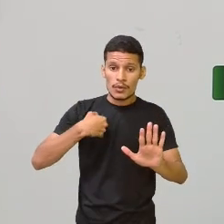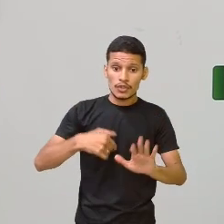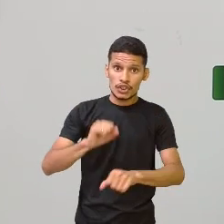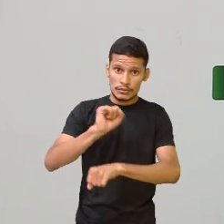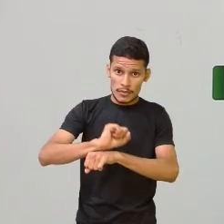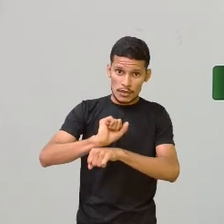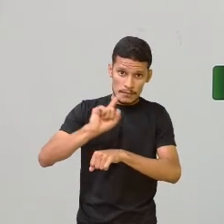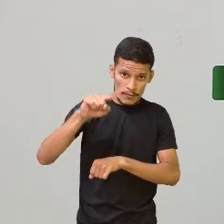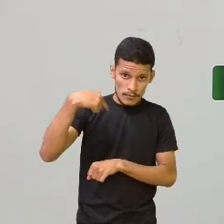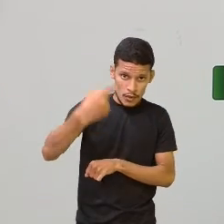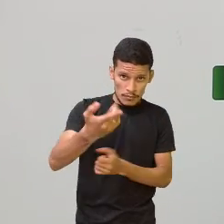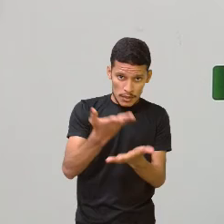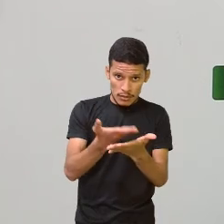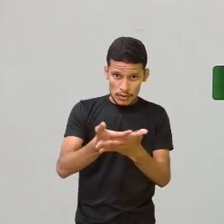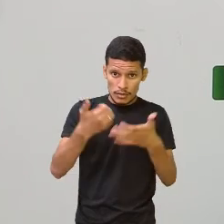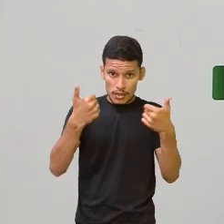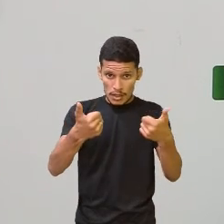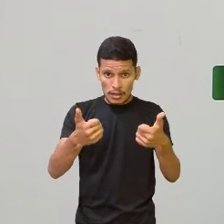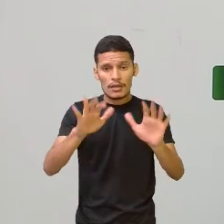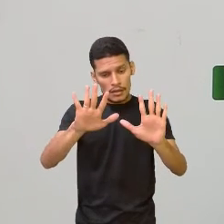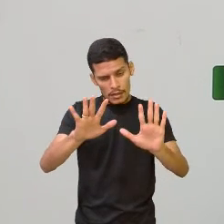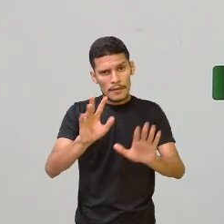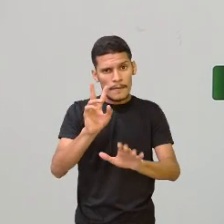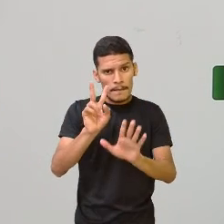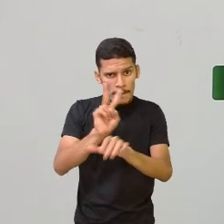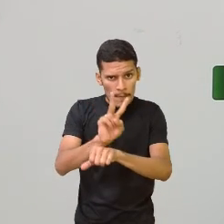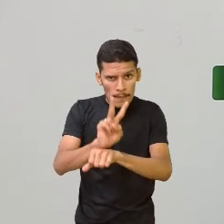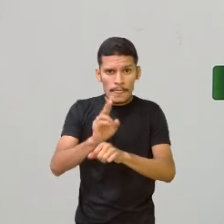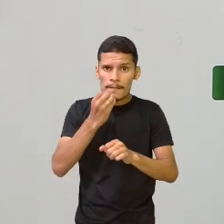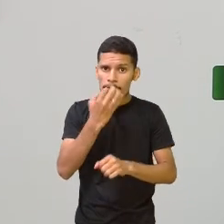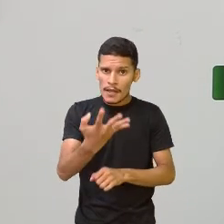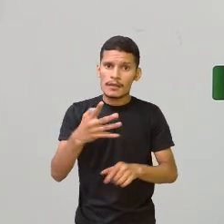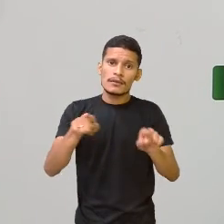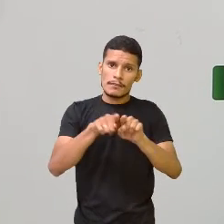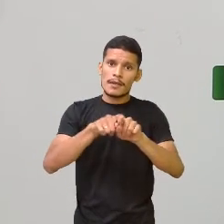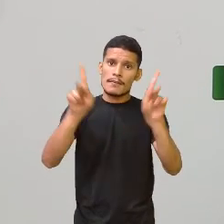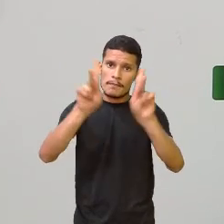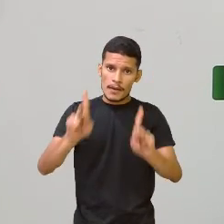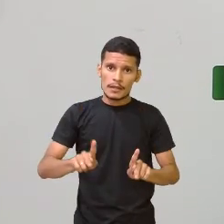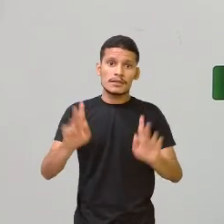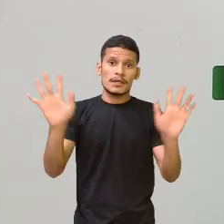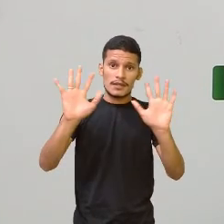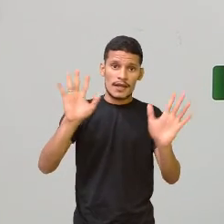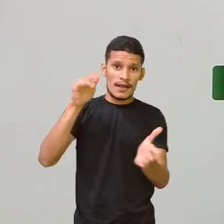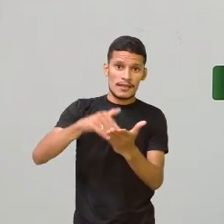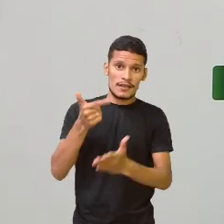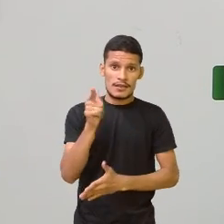espero na próxima. Fiquem bem, fiquem em paz. Até logo. Tchau, tchau.